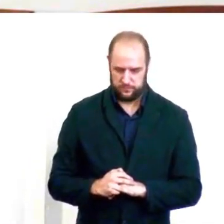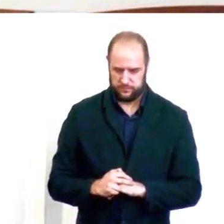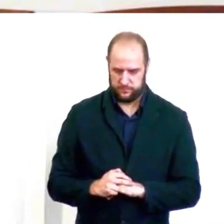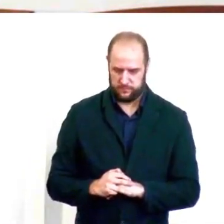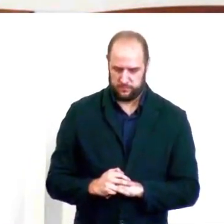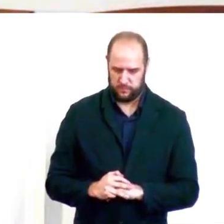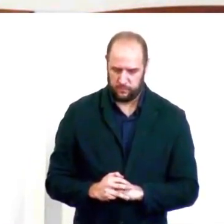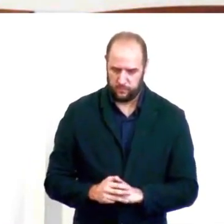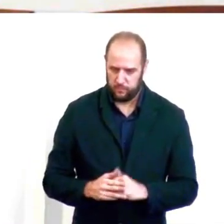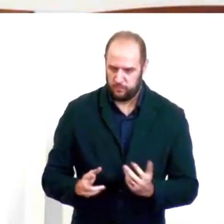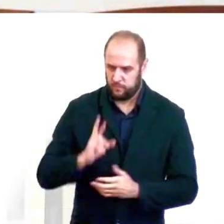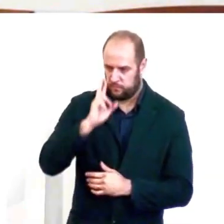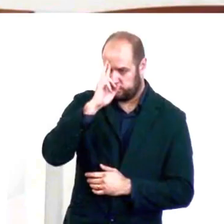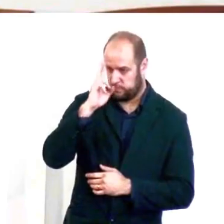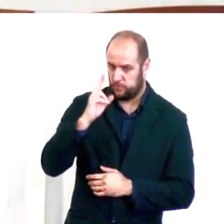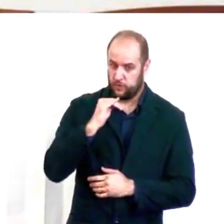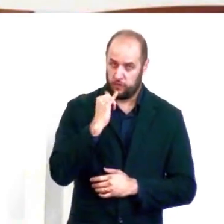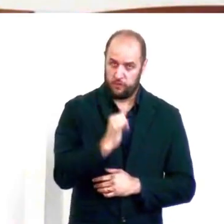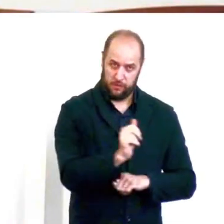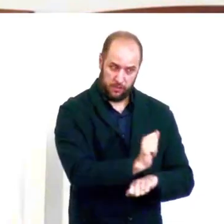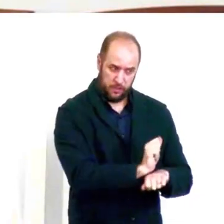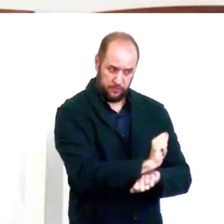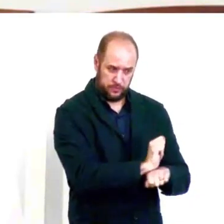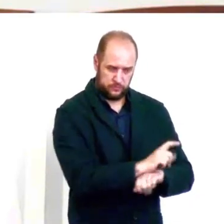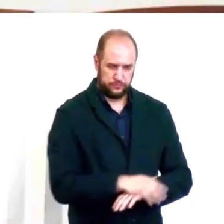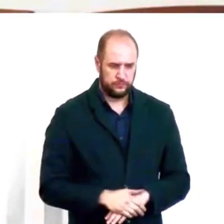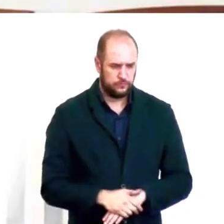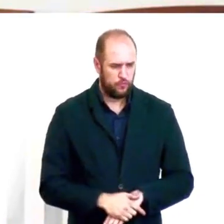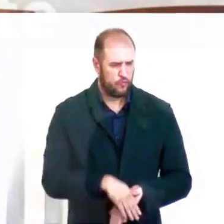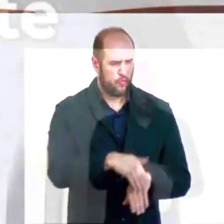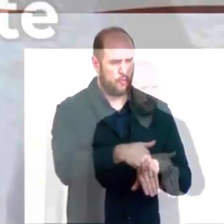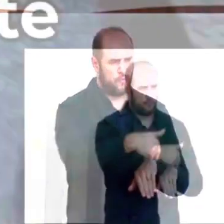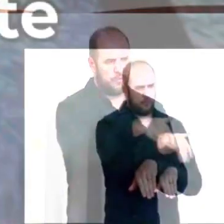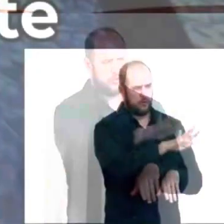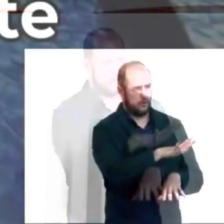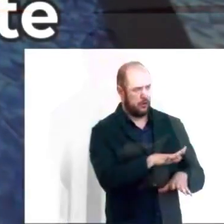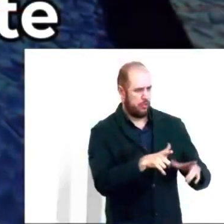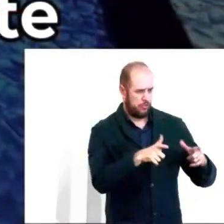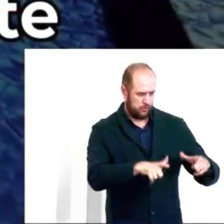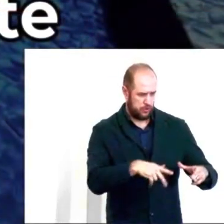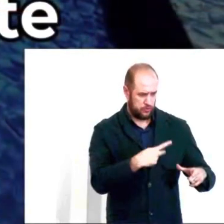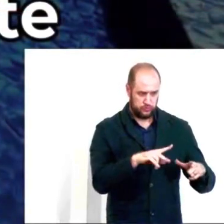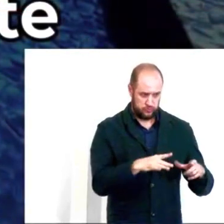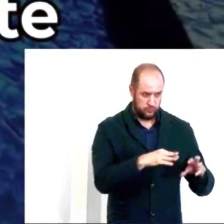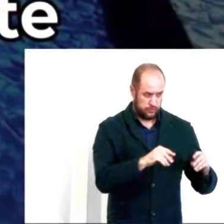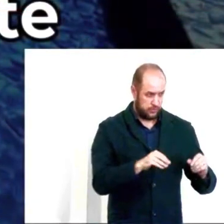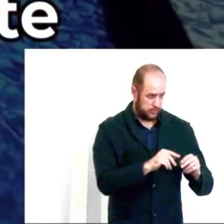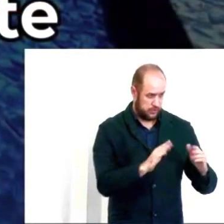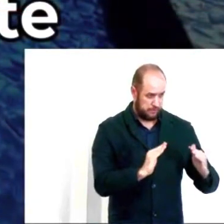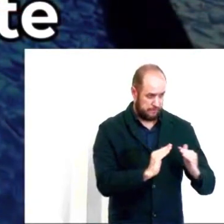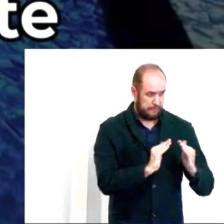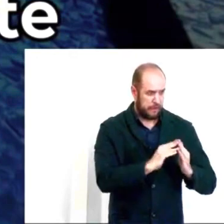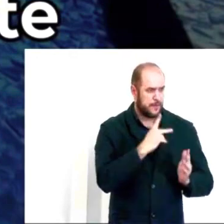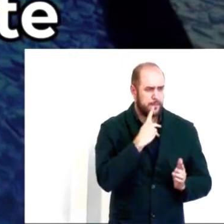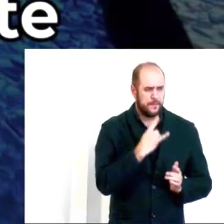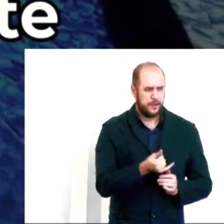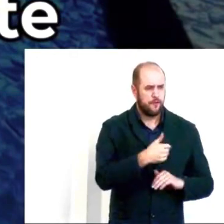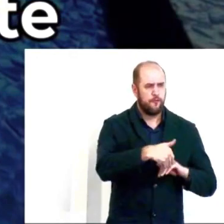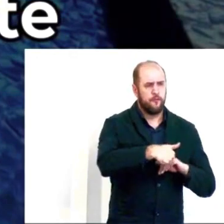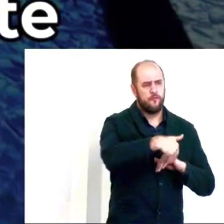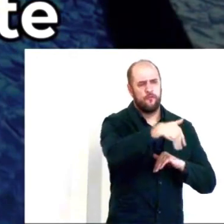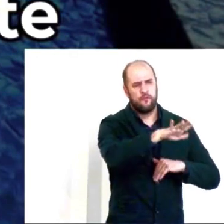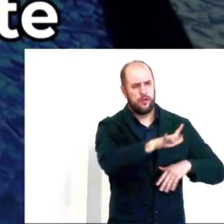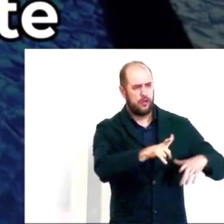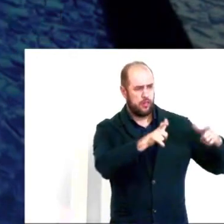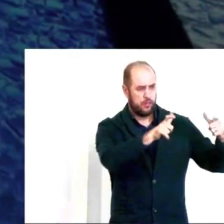Ora, disse o Senhor a Abrão: Sai da tua terra, da tua parentela e da casa de teu pai, e vai para a terra